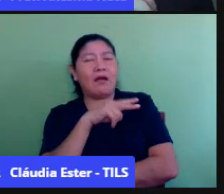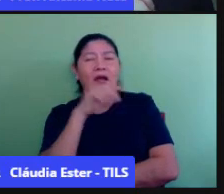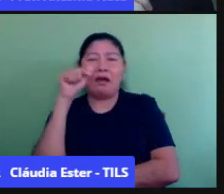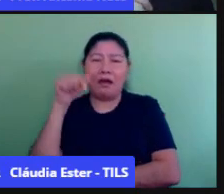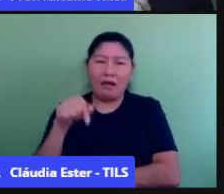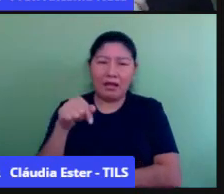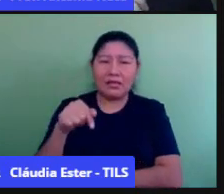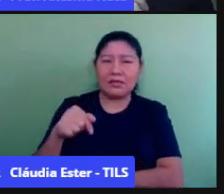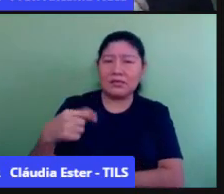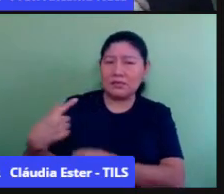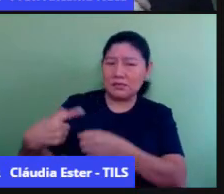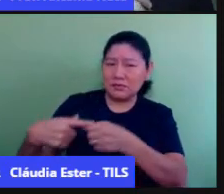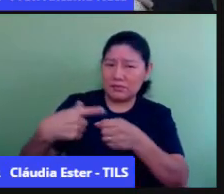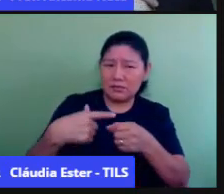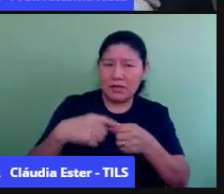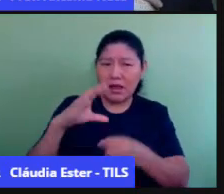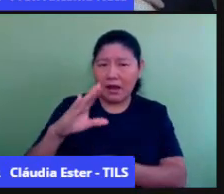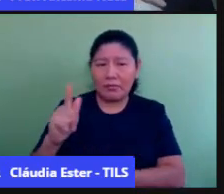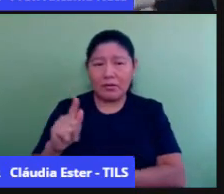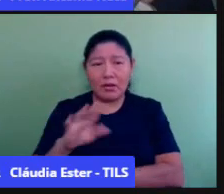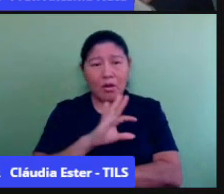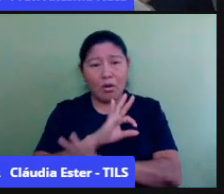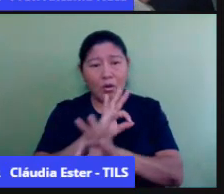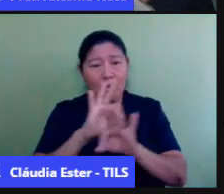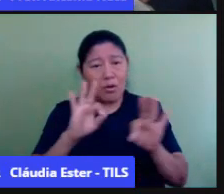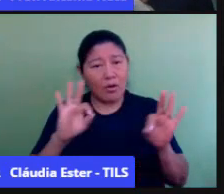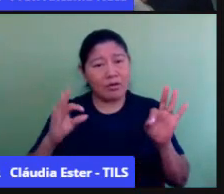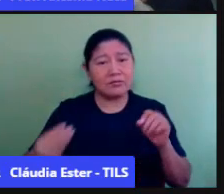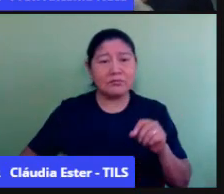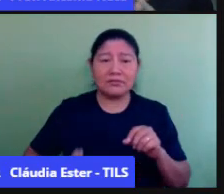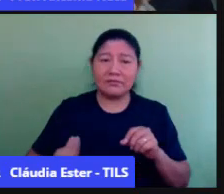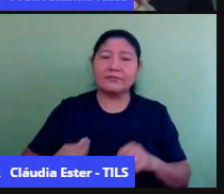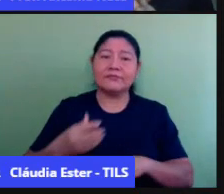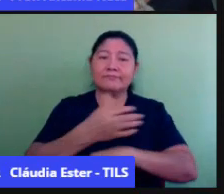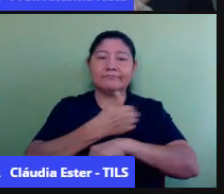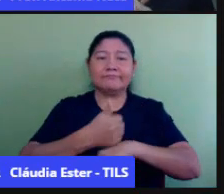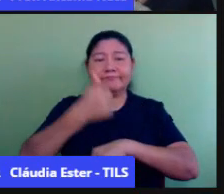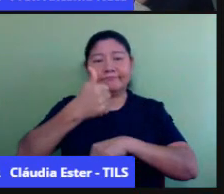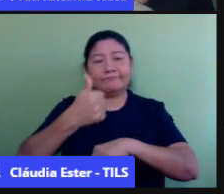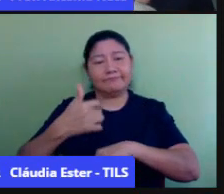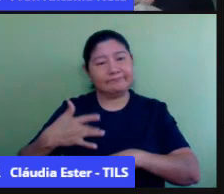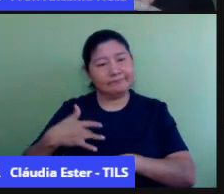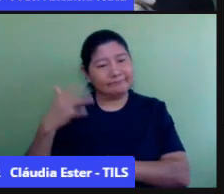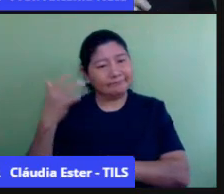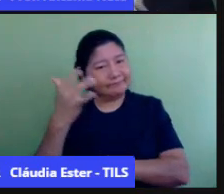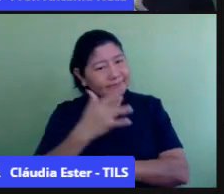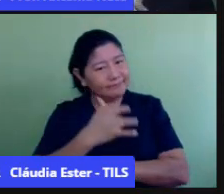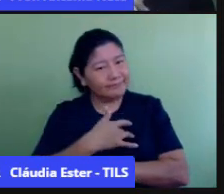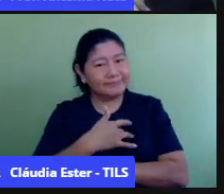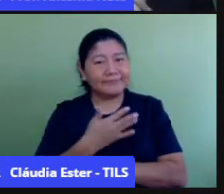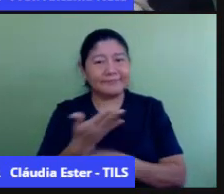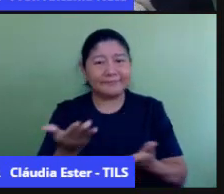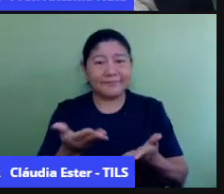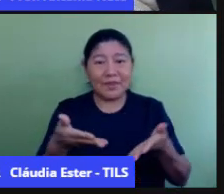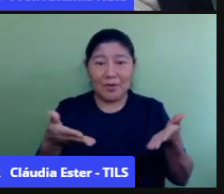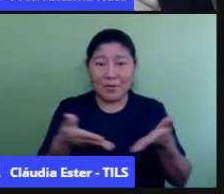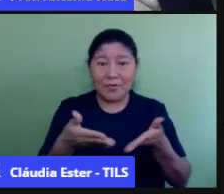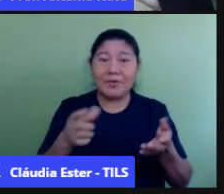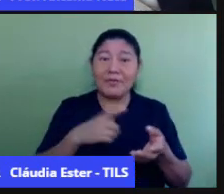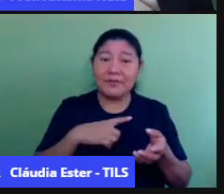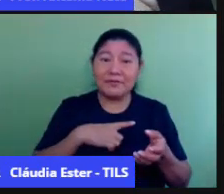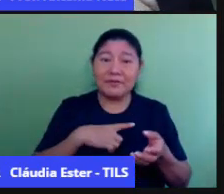eu possa viver, né, com qualidade de vida. E daí, nós temos atualmente, a gente falar